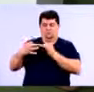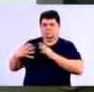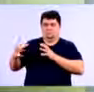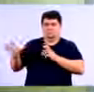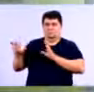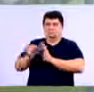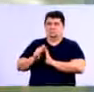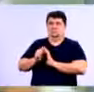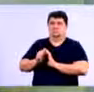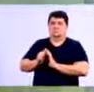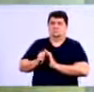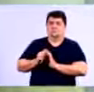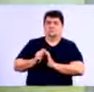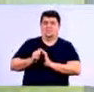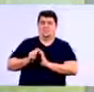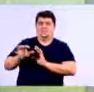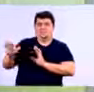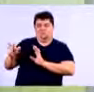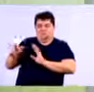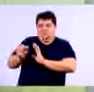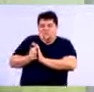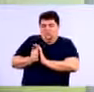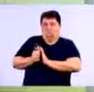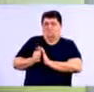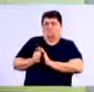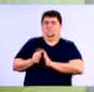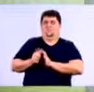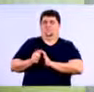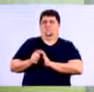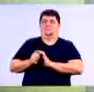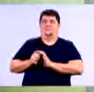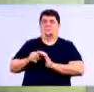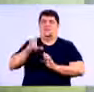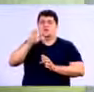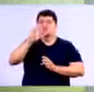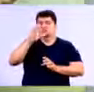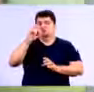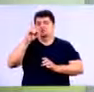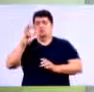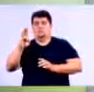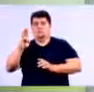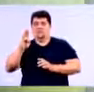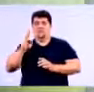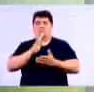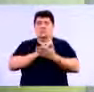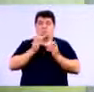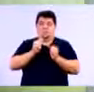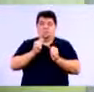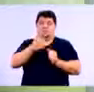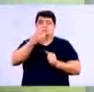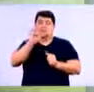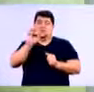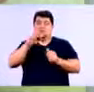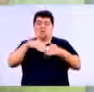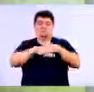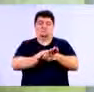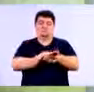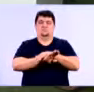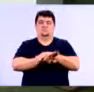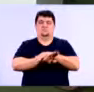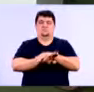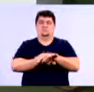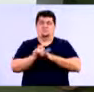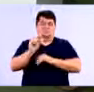verdade o link, quase o barco da Denise, é que o CDB você pode começar a contribuir com R$100. Taxa de entrada